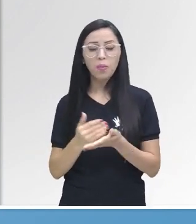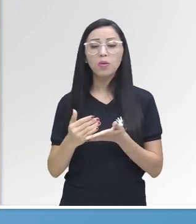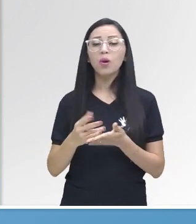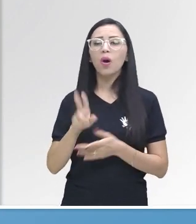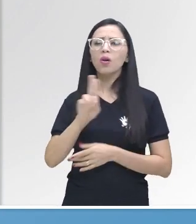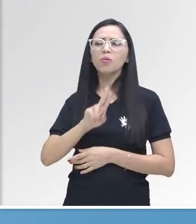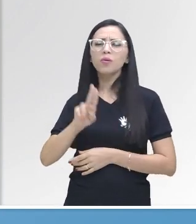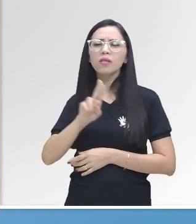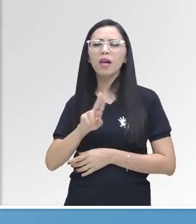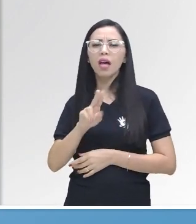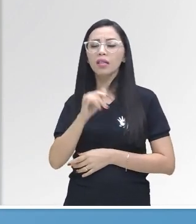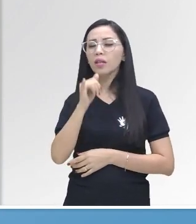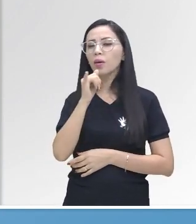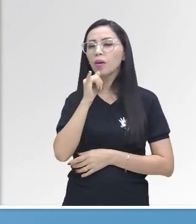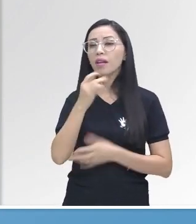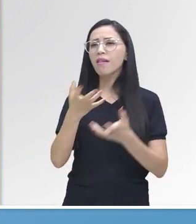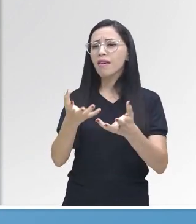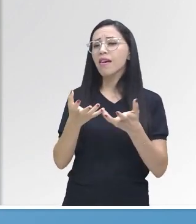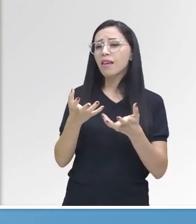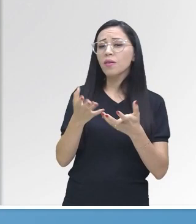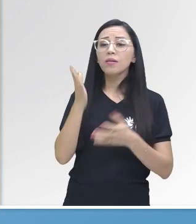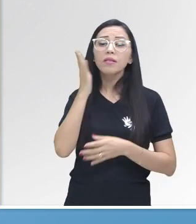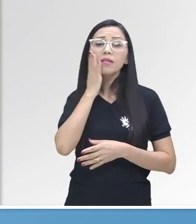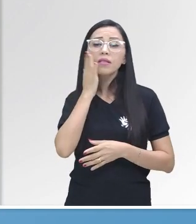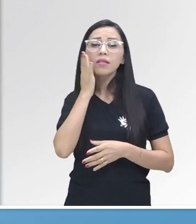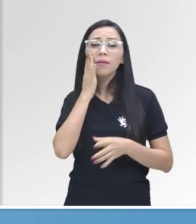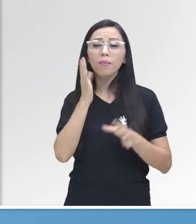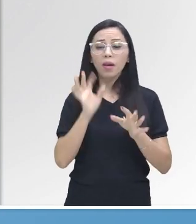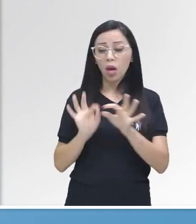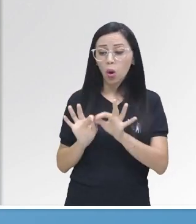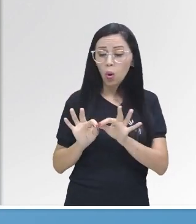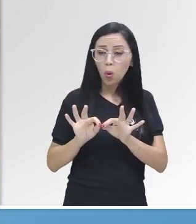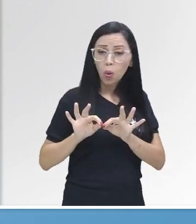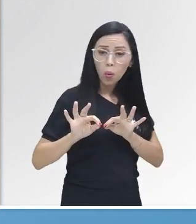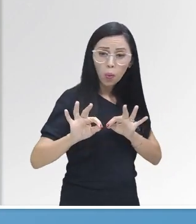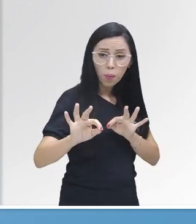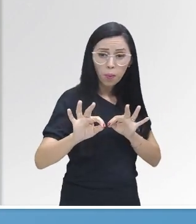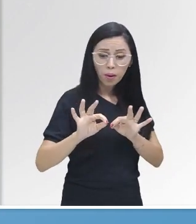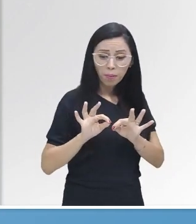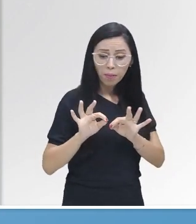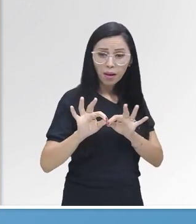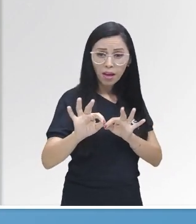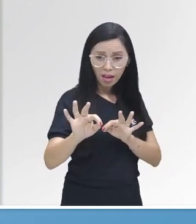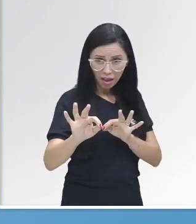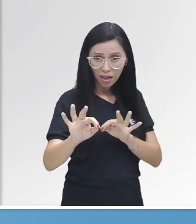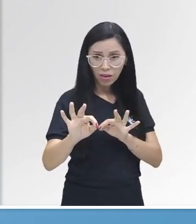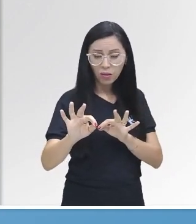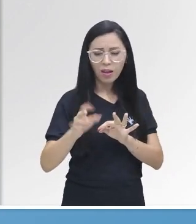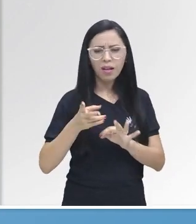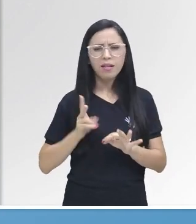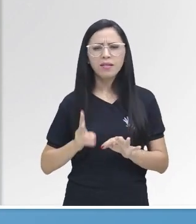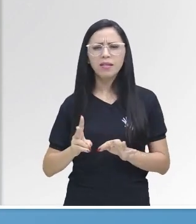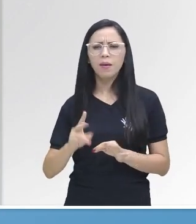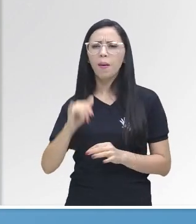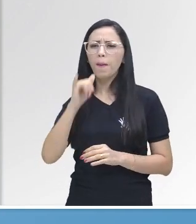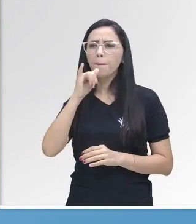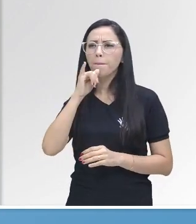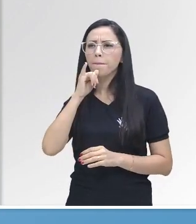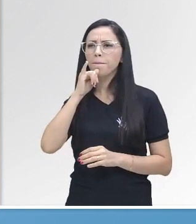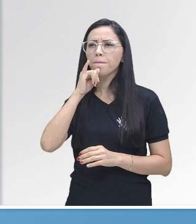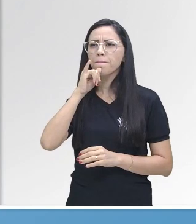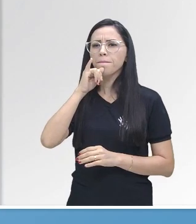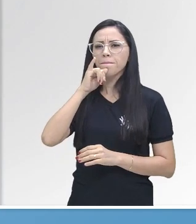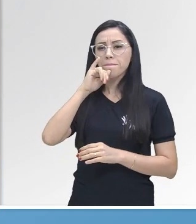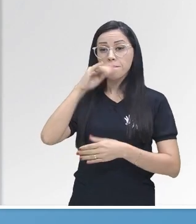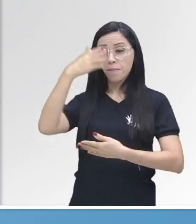medir comprimentos. Eles marcaram o tamanho de um cúbito padrão nas paredes de todos os seus templos